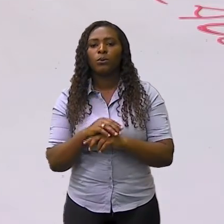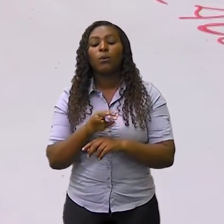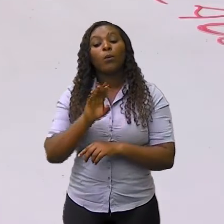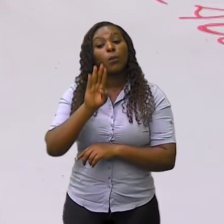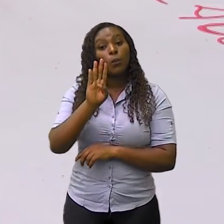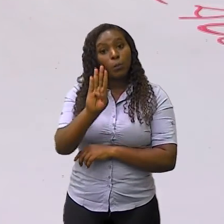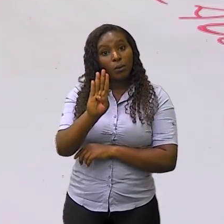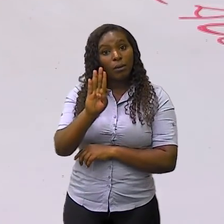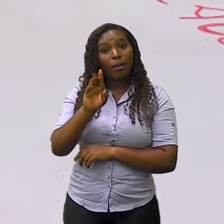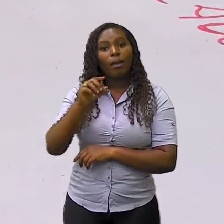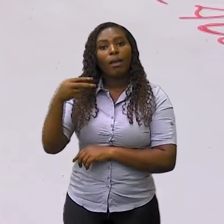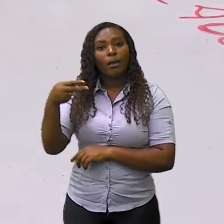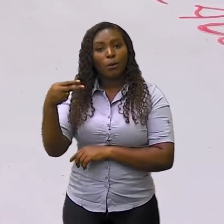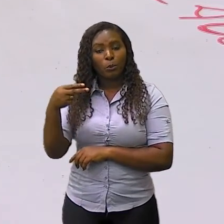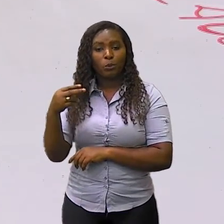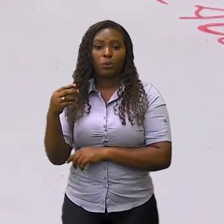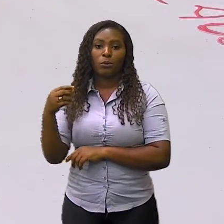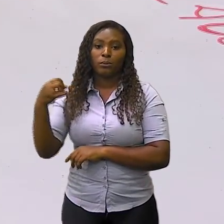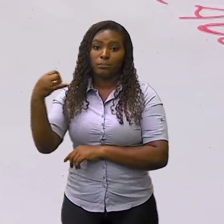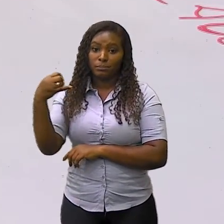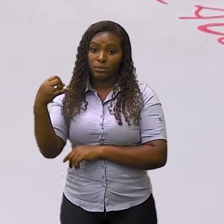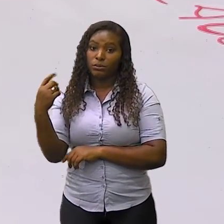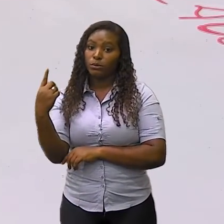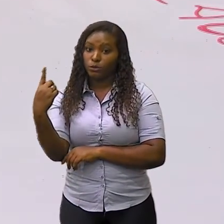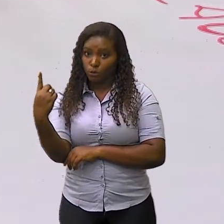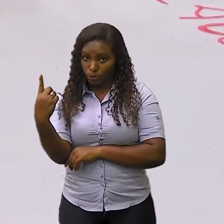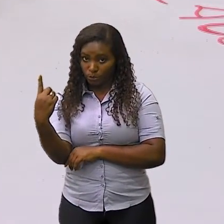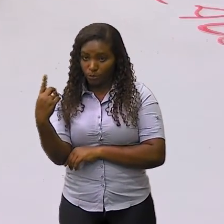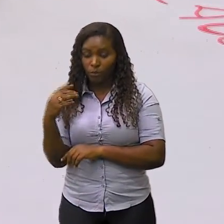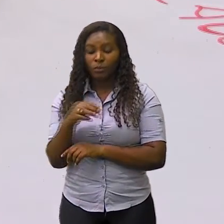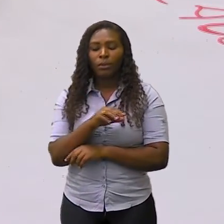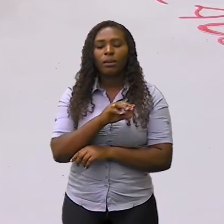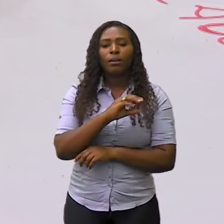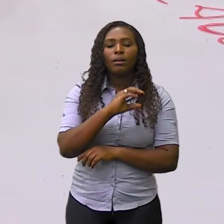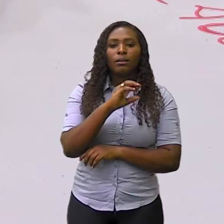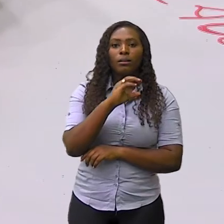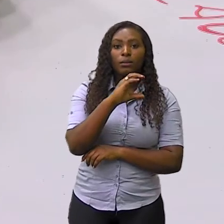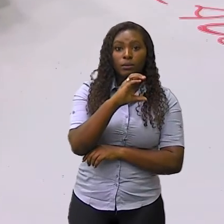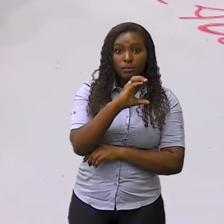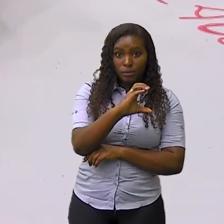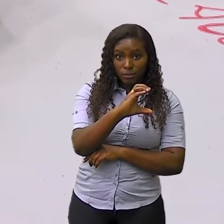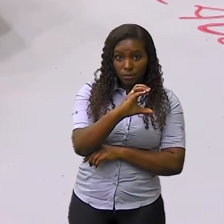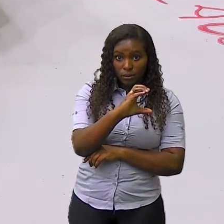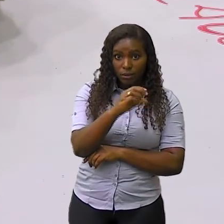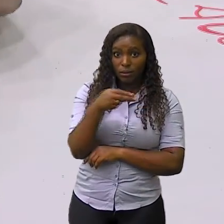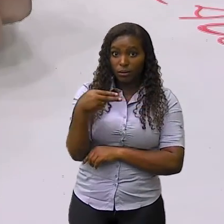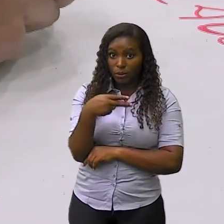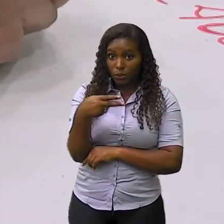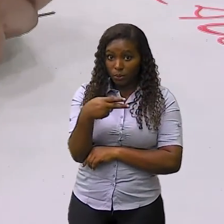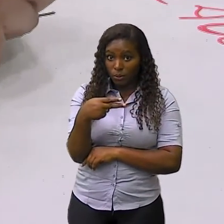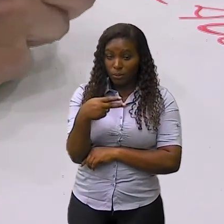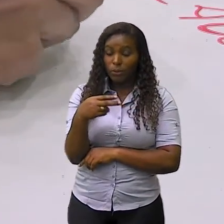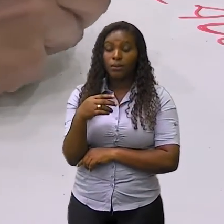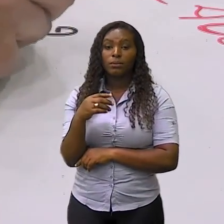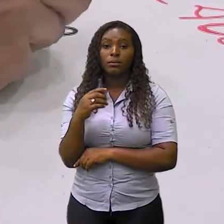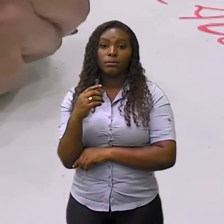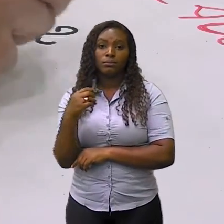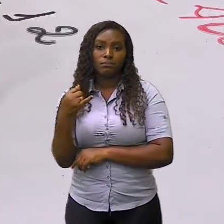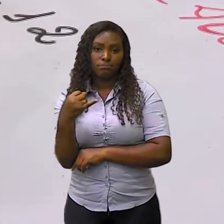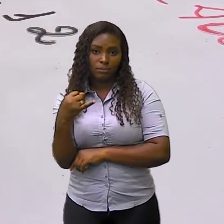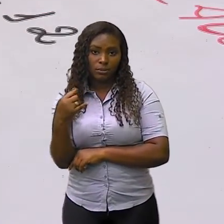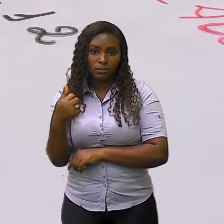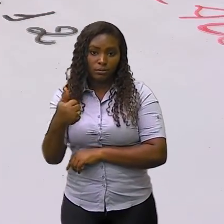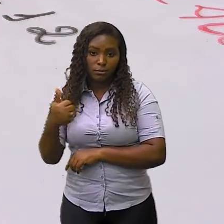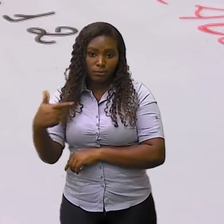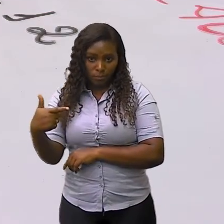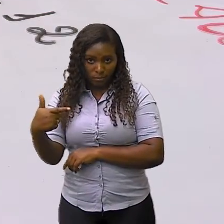Educação. Na Khan Academy, vocês têm várias atividades, vídeo explicando, e vocês podem resolver